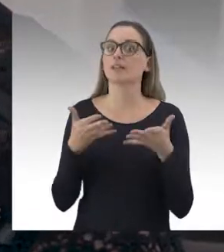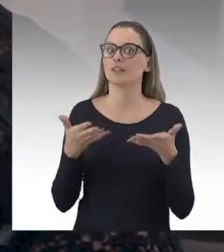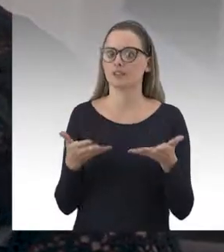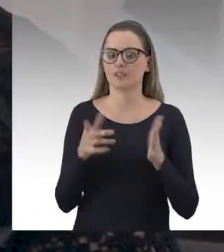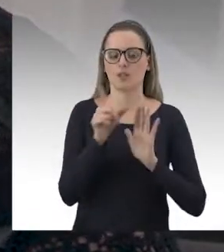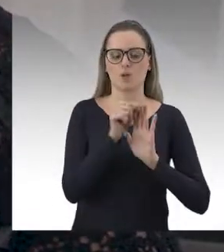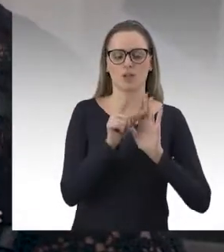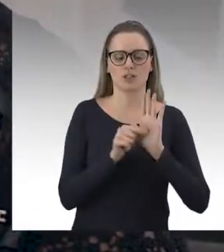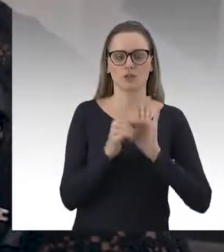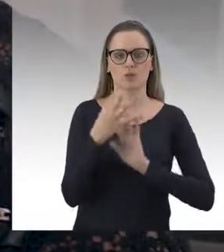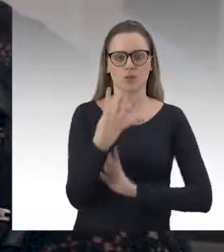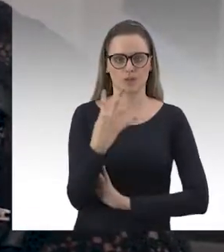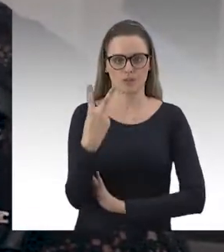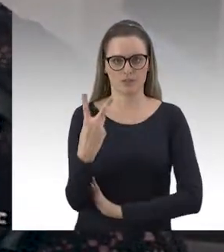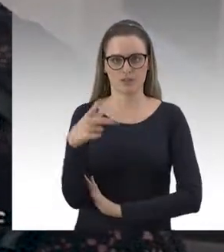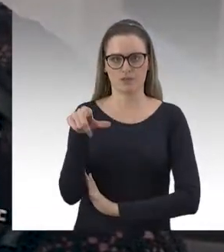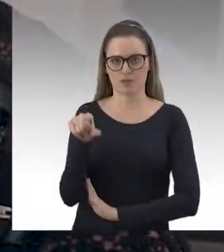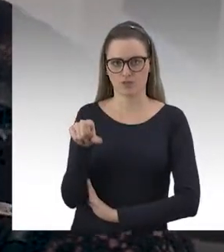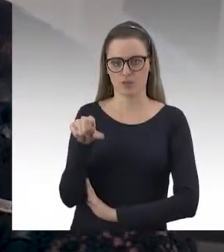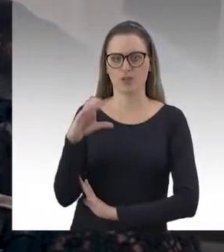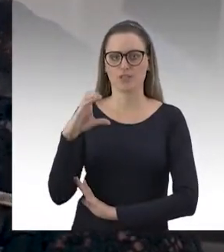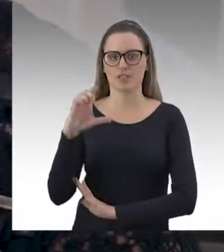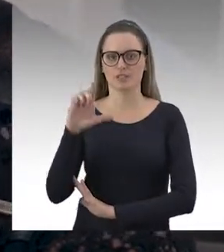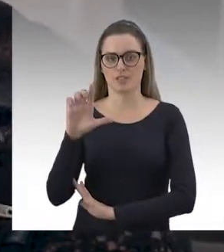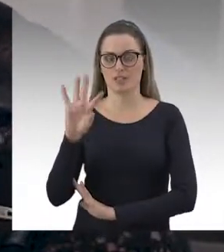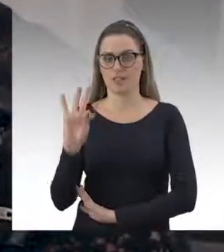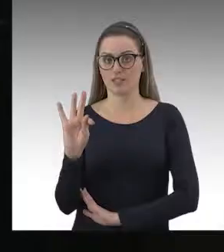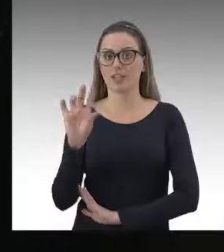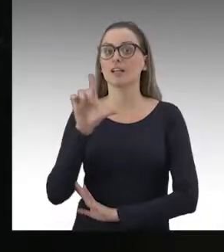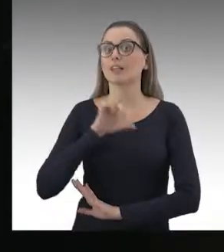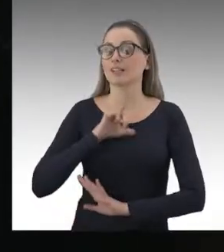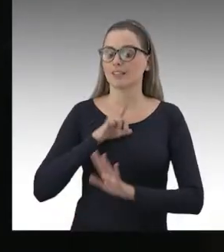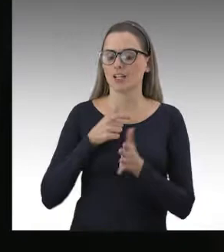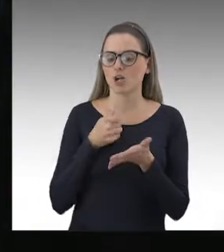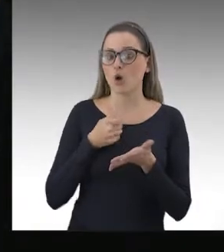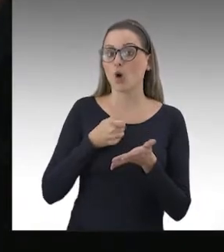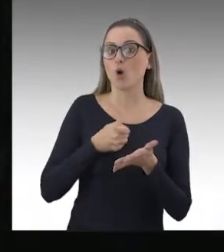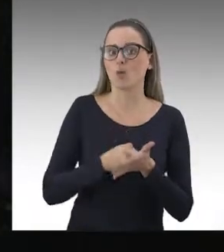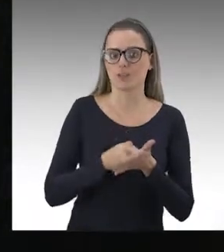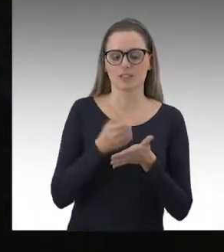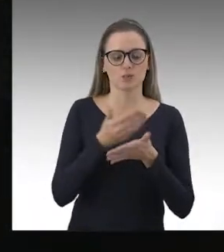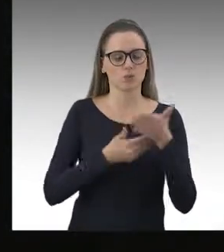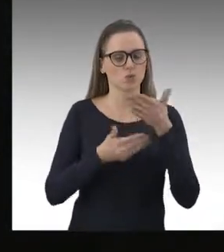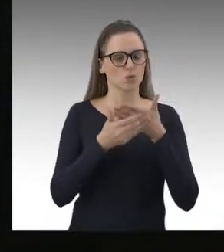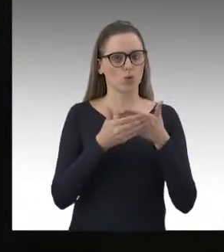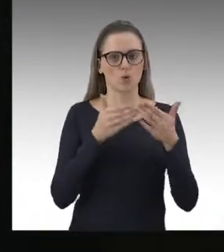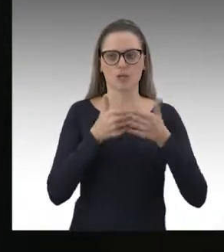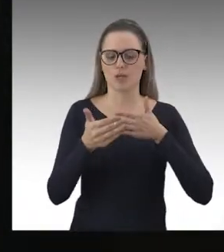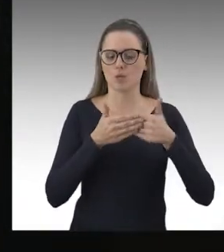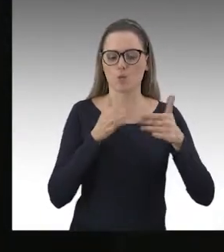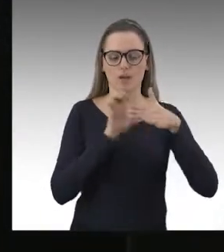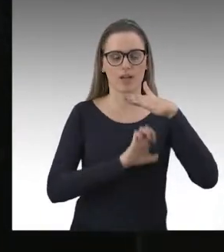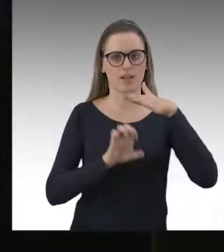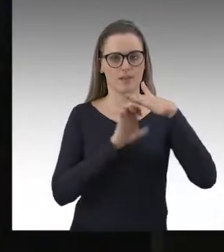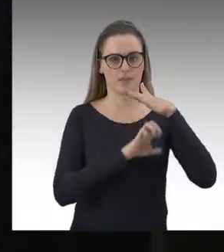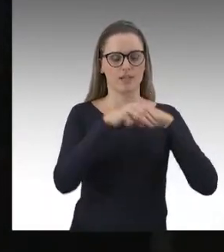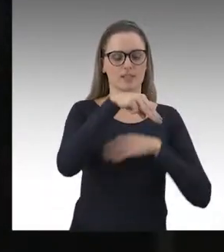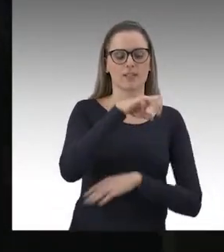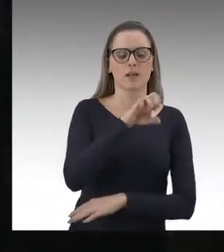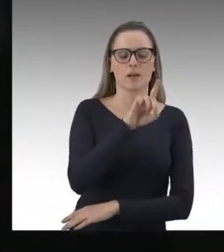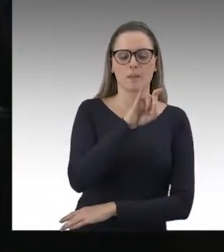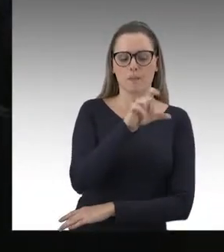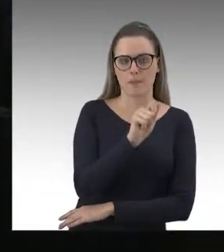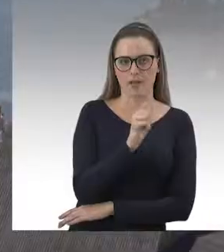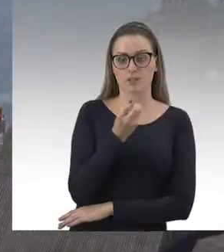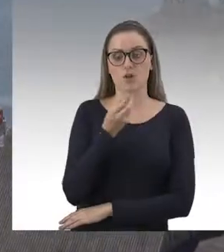no artigo 429 da CLT, tem a obrigatoriedade de toda e qualquer empresa, média e de